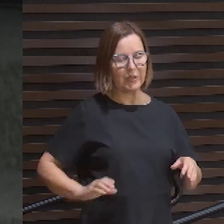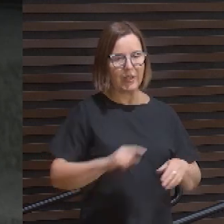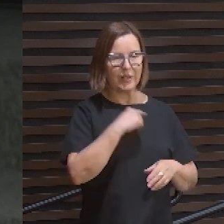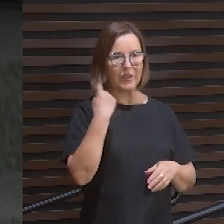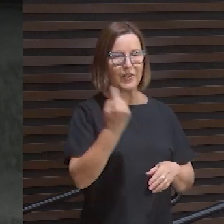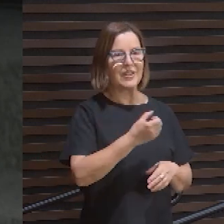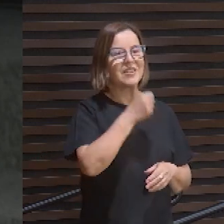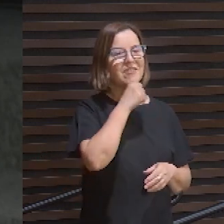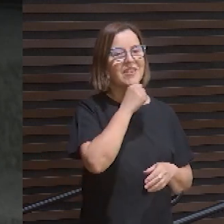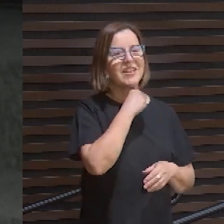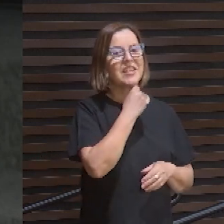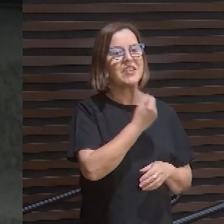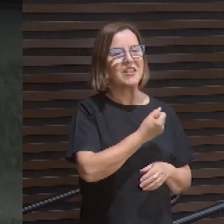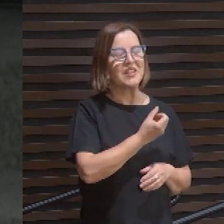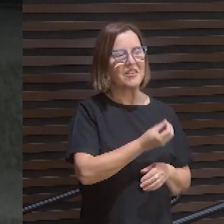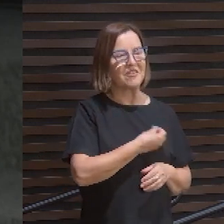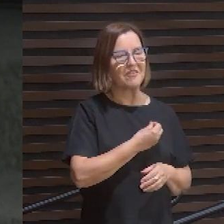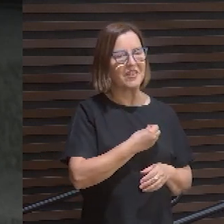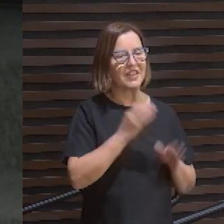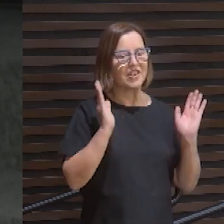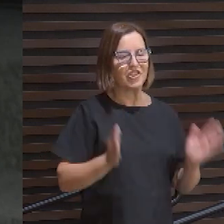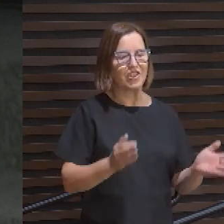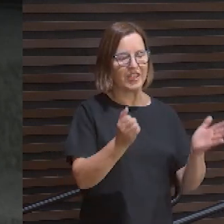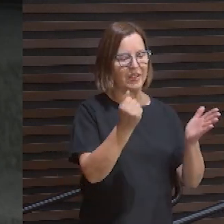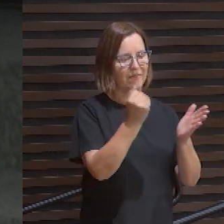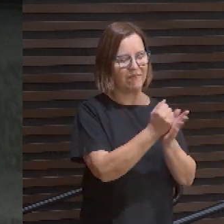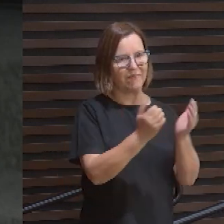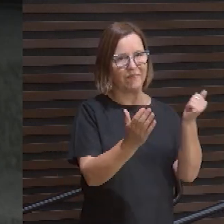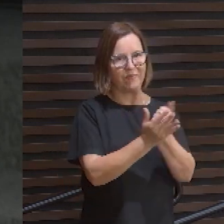foi crucificada.